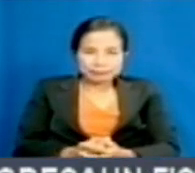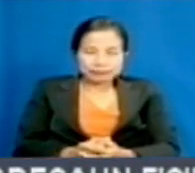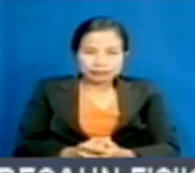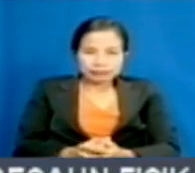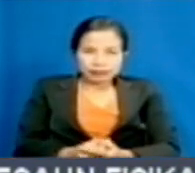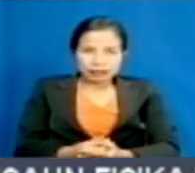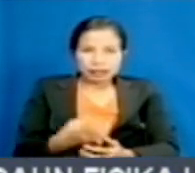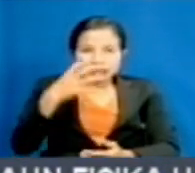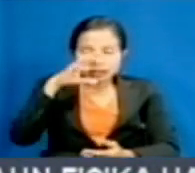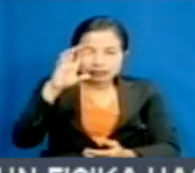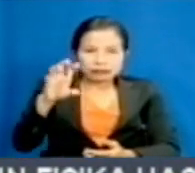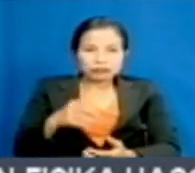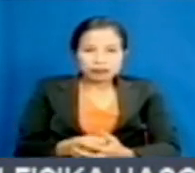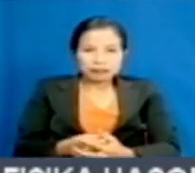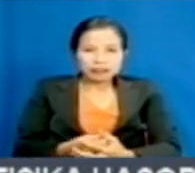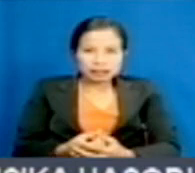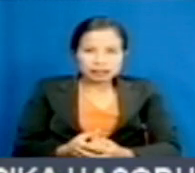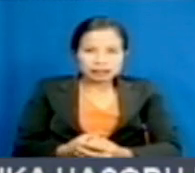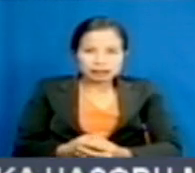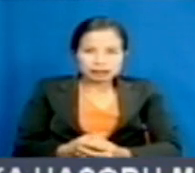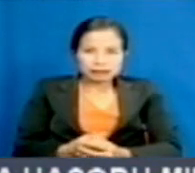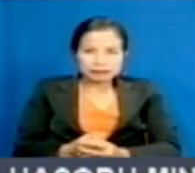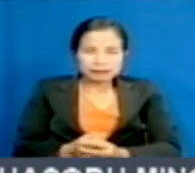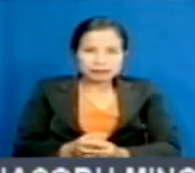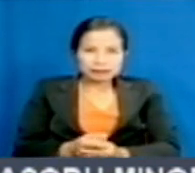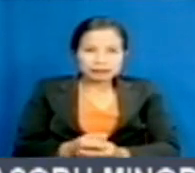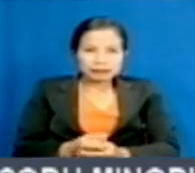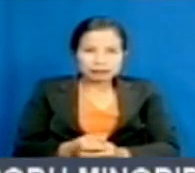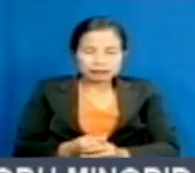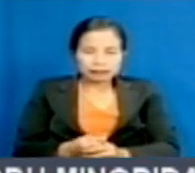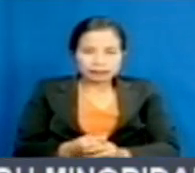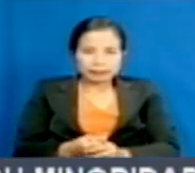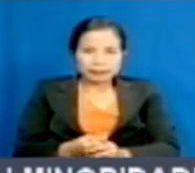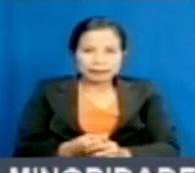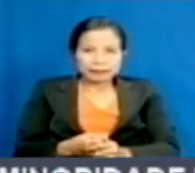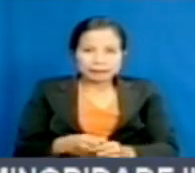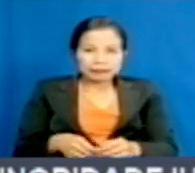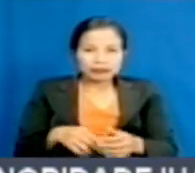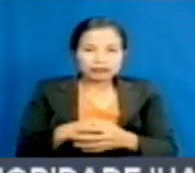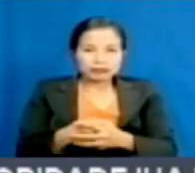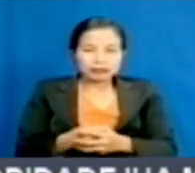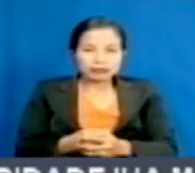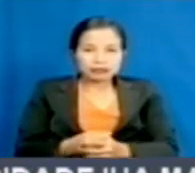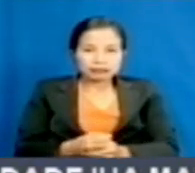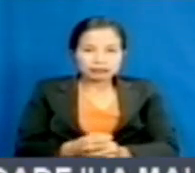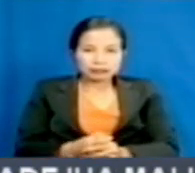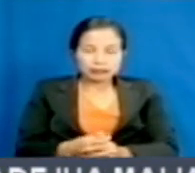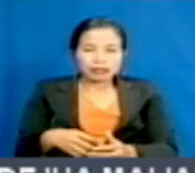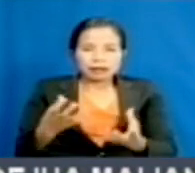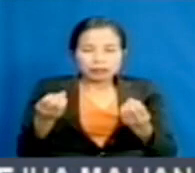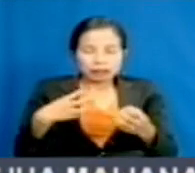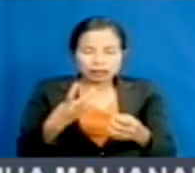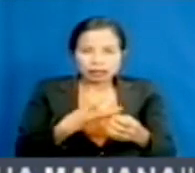Raimanasta, ami la usa tena reving. Agora sira be halai distrito ne reving mitin tiafari. Mikrolet sira balun, ami maioria